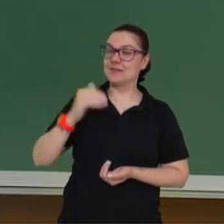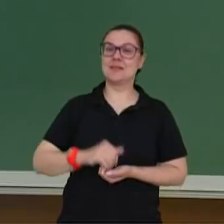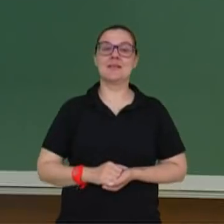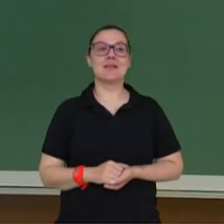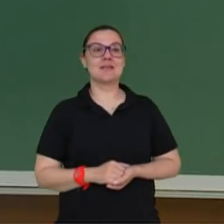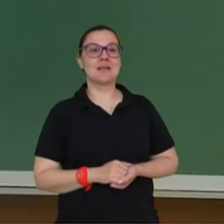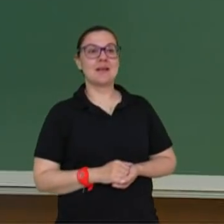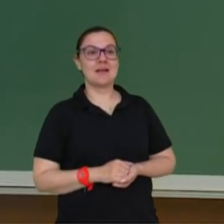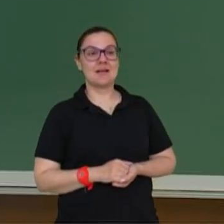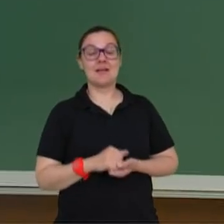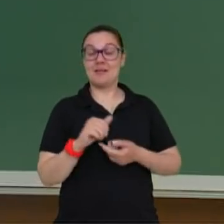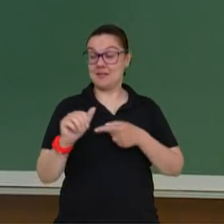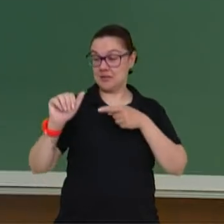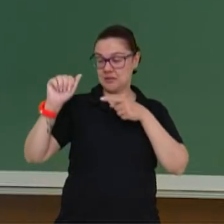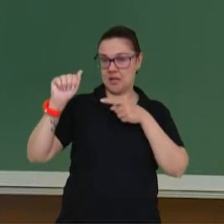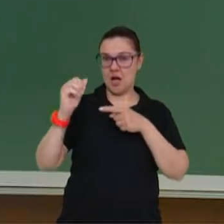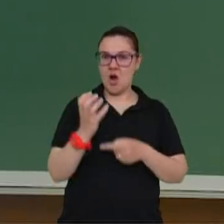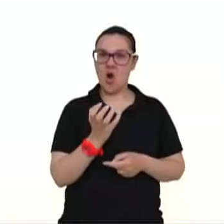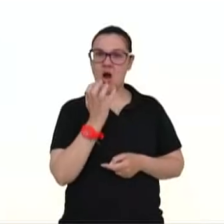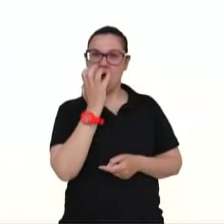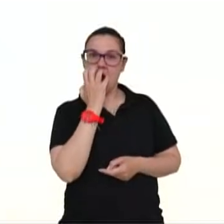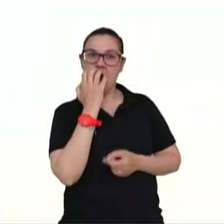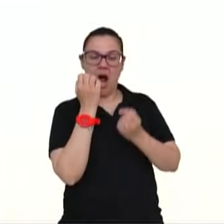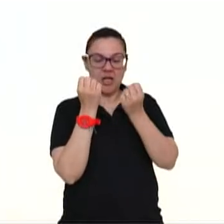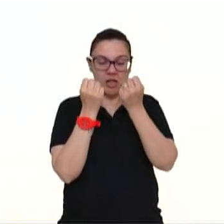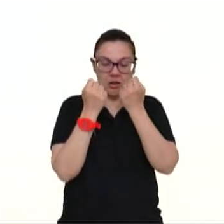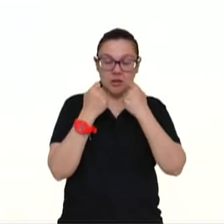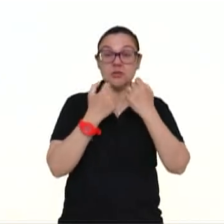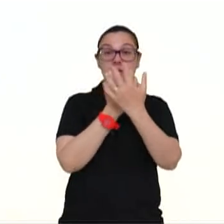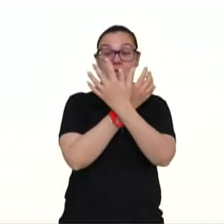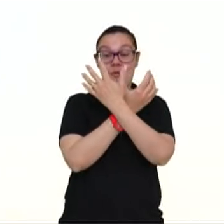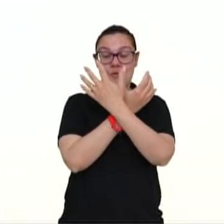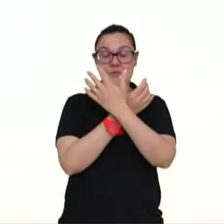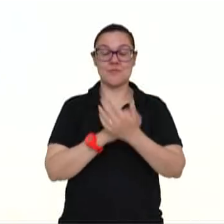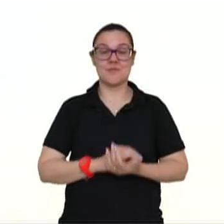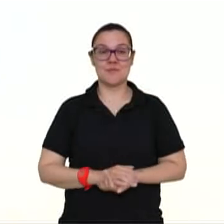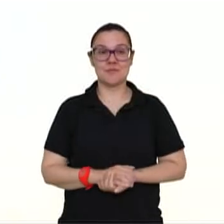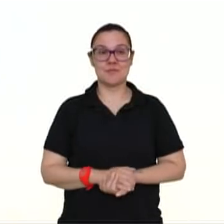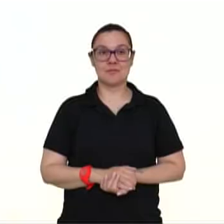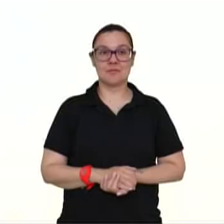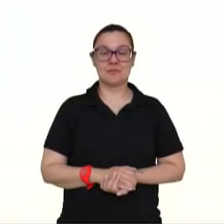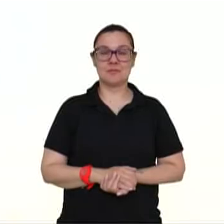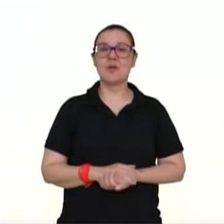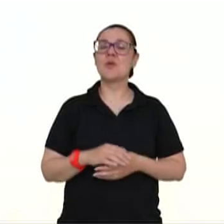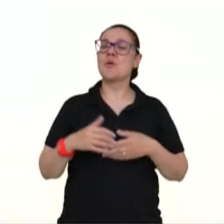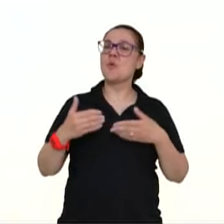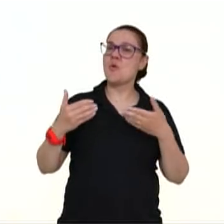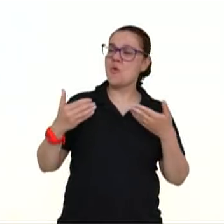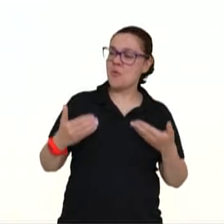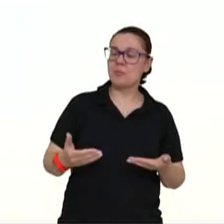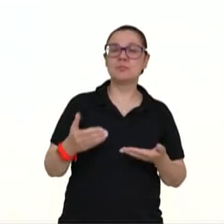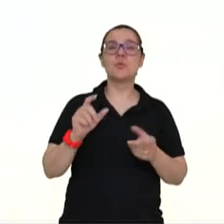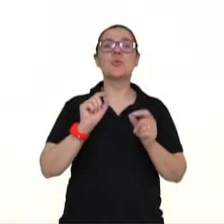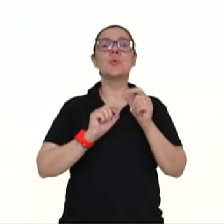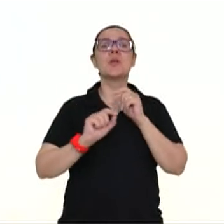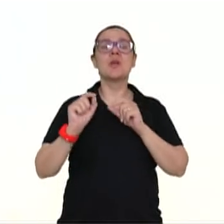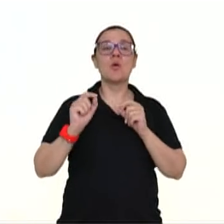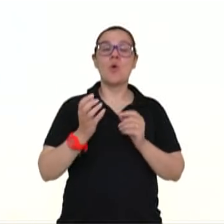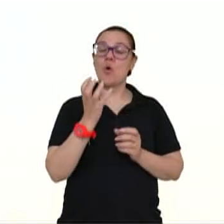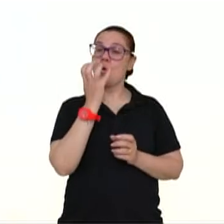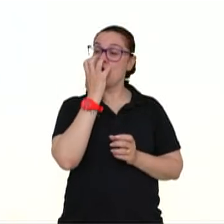Então, na letra A, o cão roeu o osso. Como eu faço a pergunta?